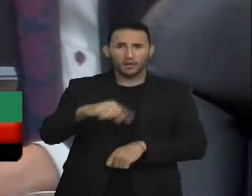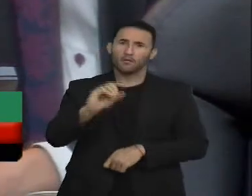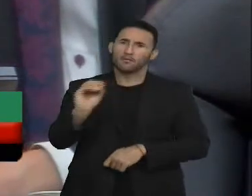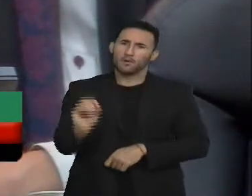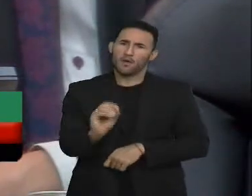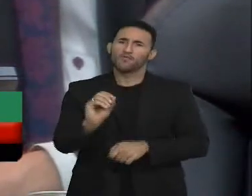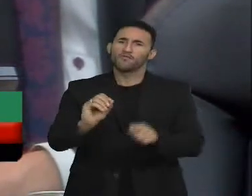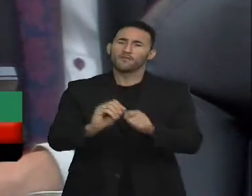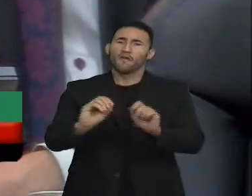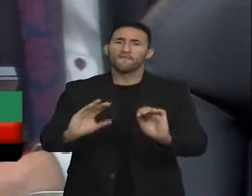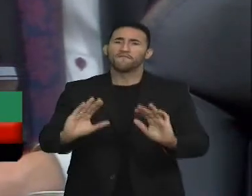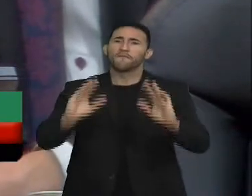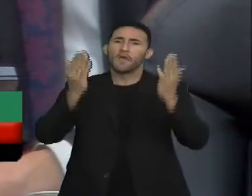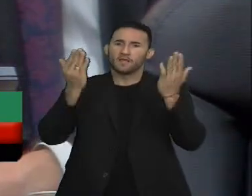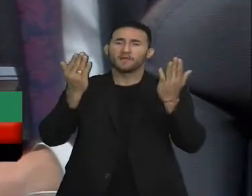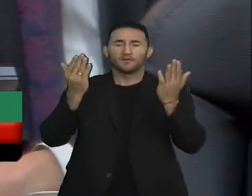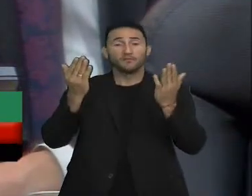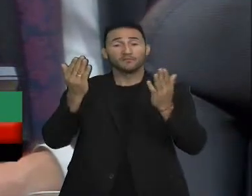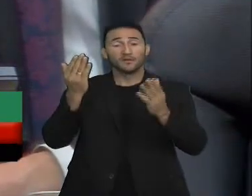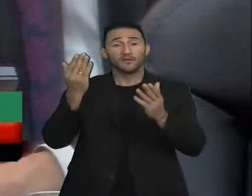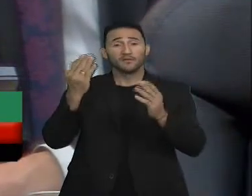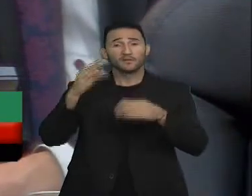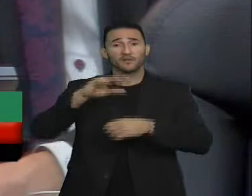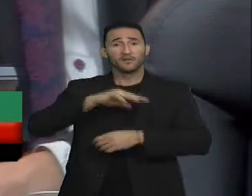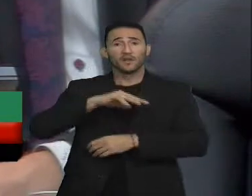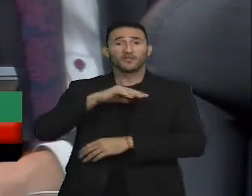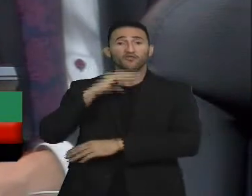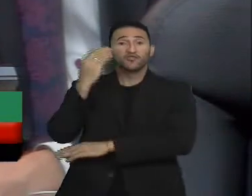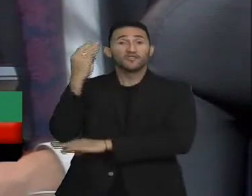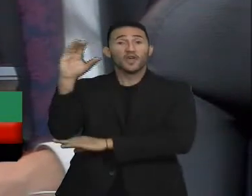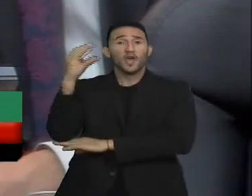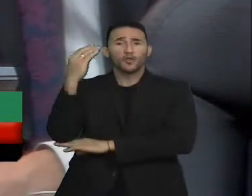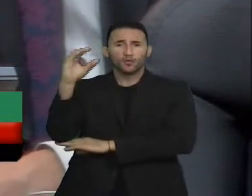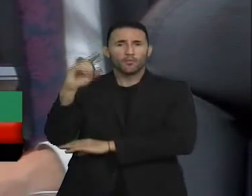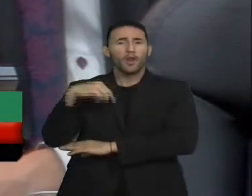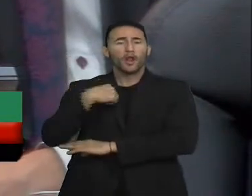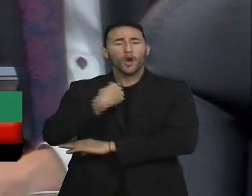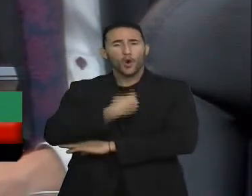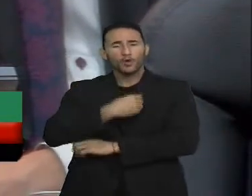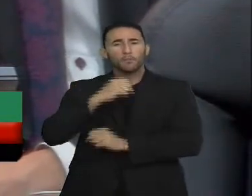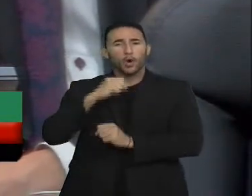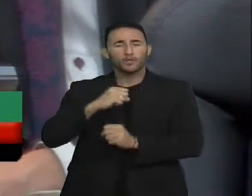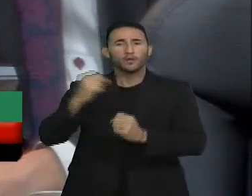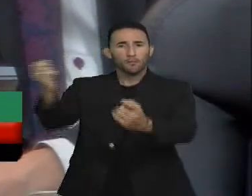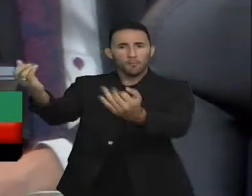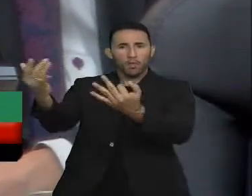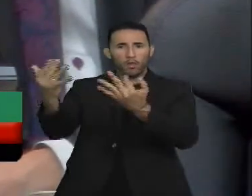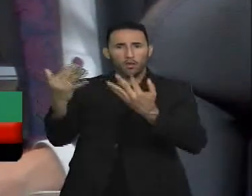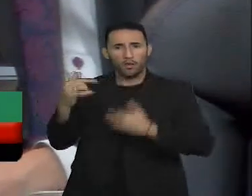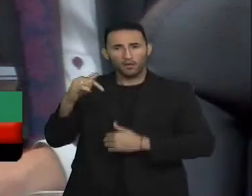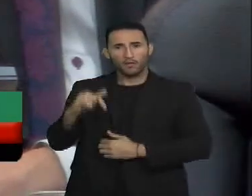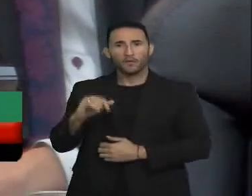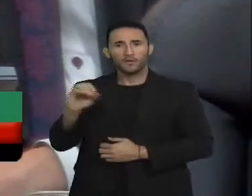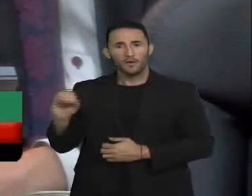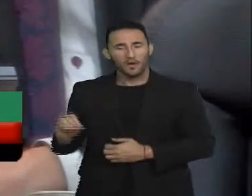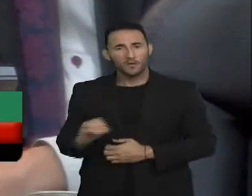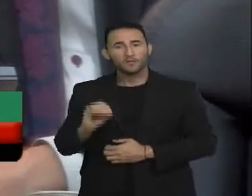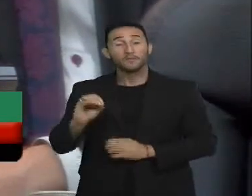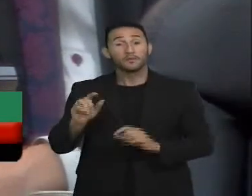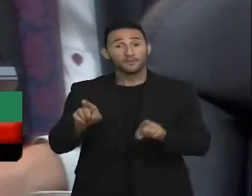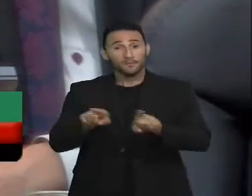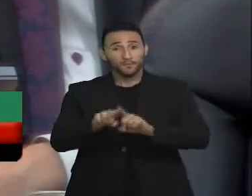essa festa de Cedro, para que a gente possa receber também na cidade de Osasco. Dar os parabéns